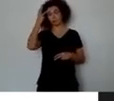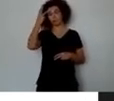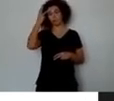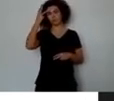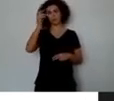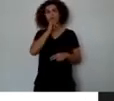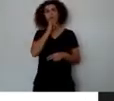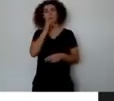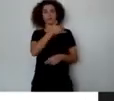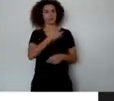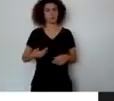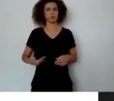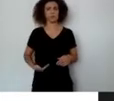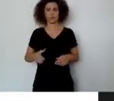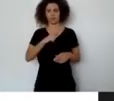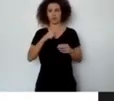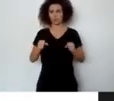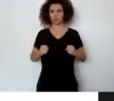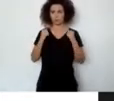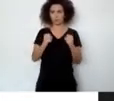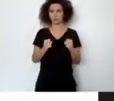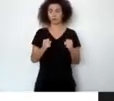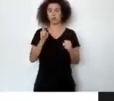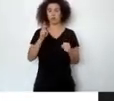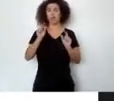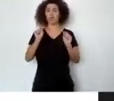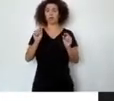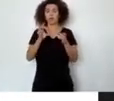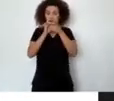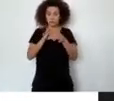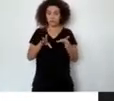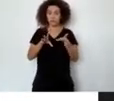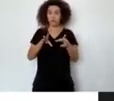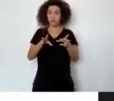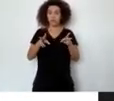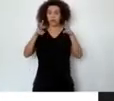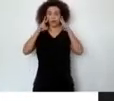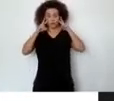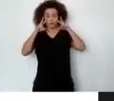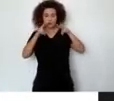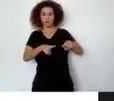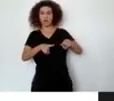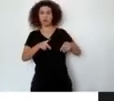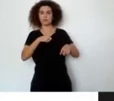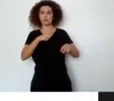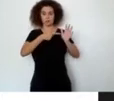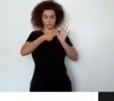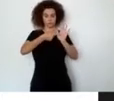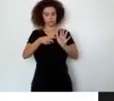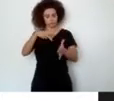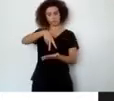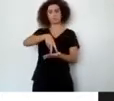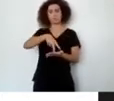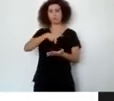cargos de poder, que é dar visibilidade para essas pessoas negras, porque tem muitos